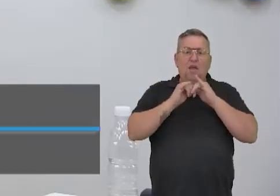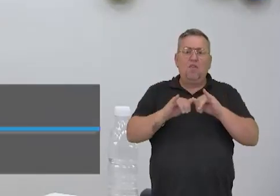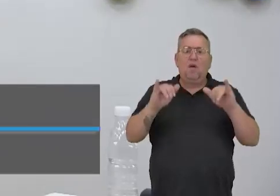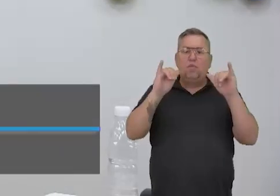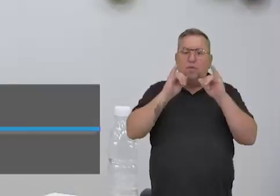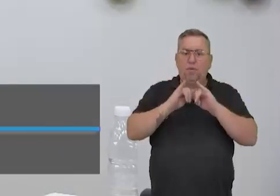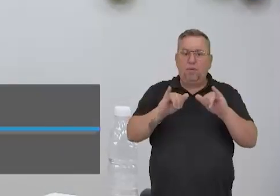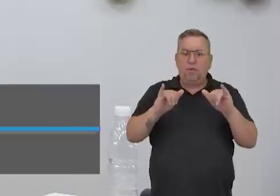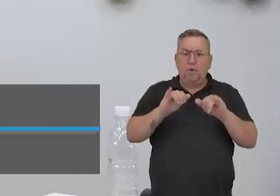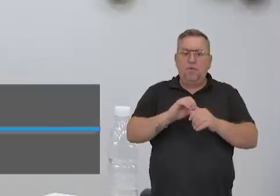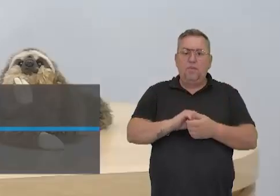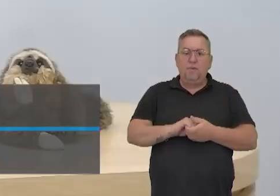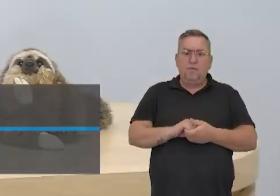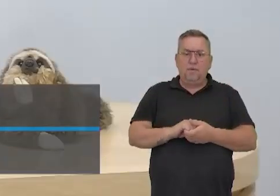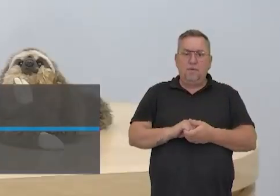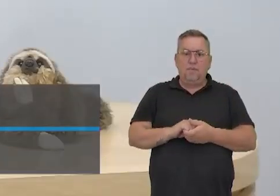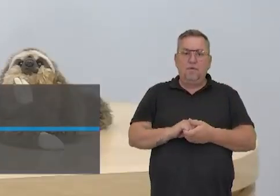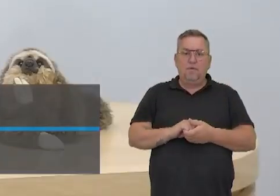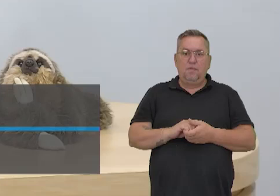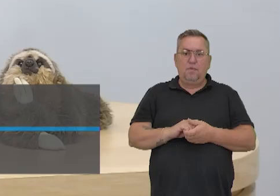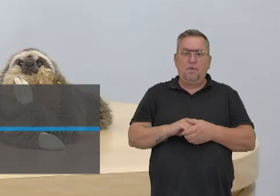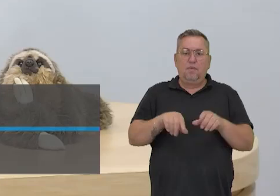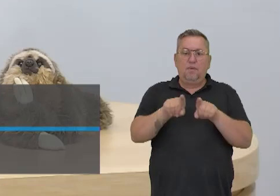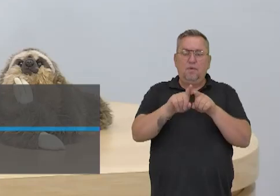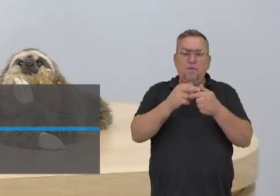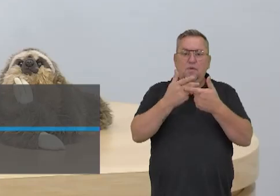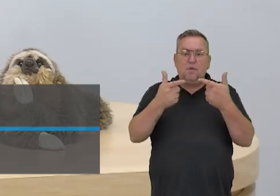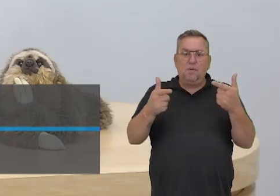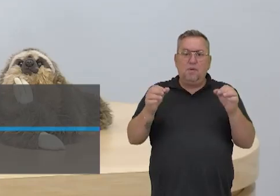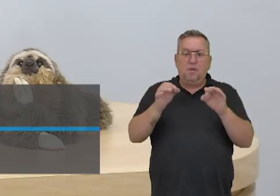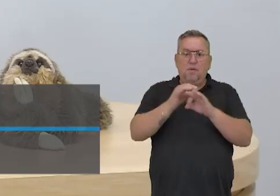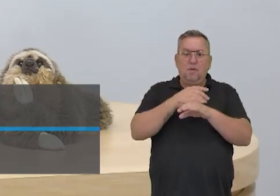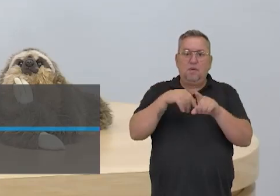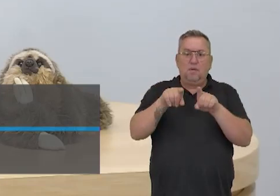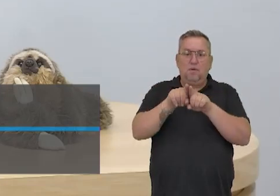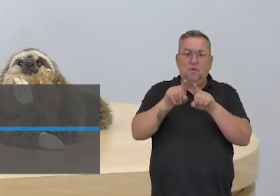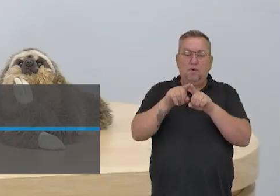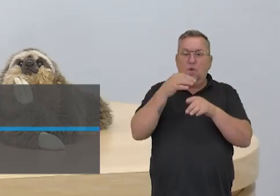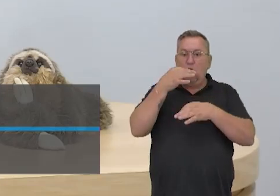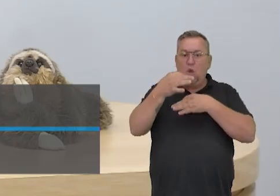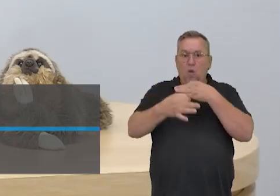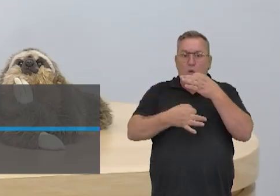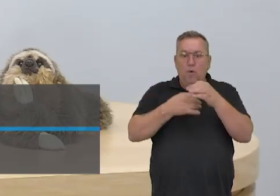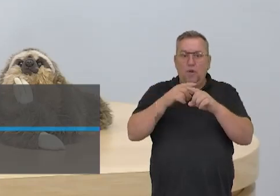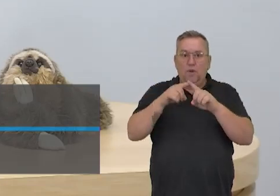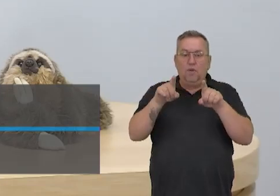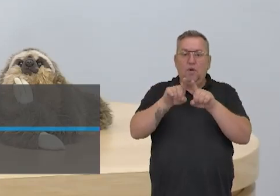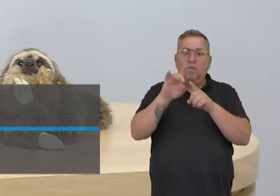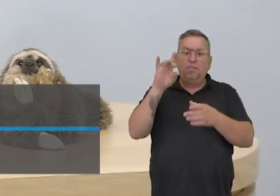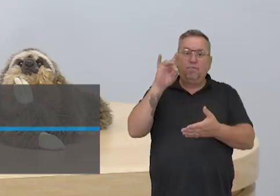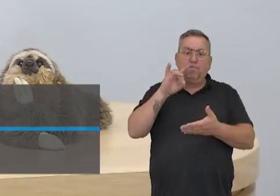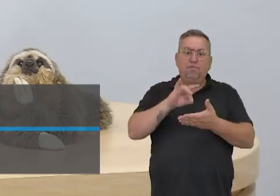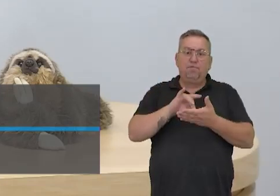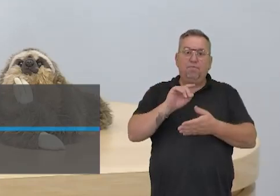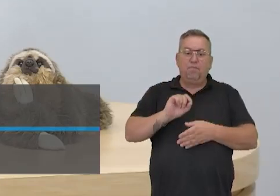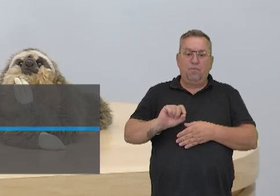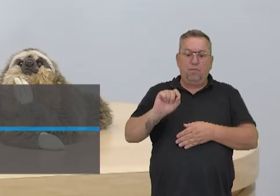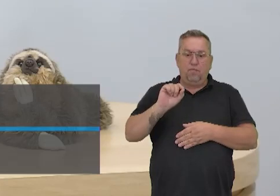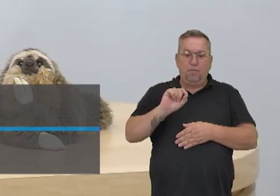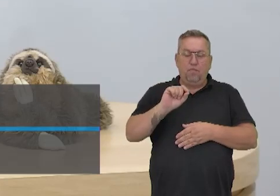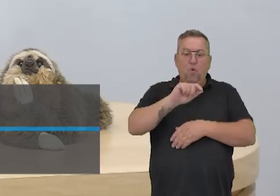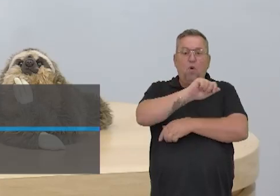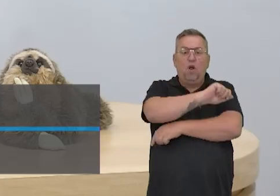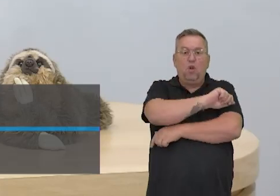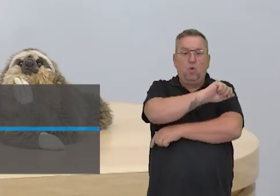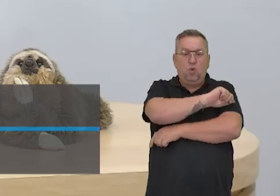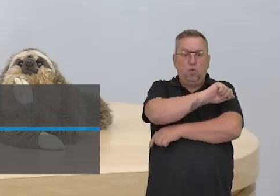nele? Quer complementar, André? Eu estava lendo algumas coisas sobre fato e opinião e, de fato, o